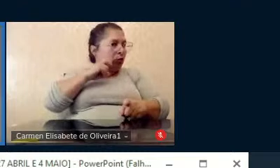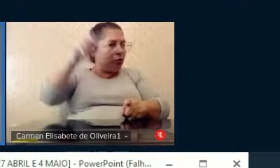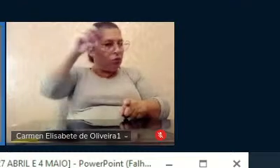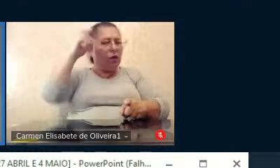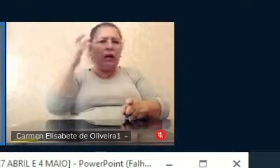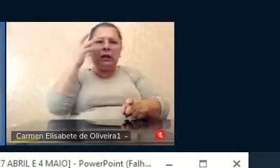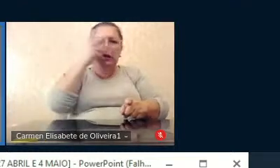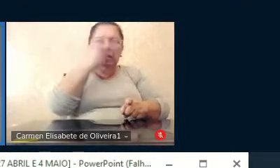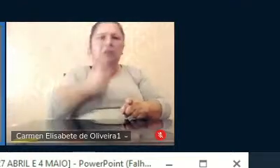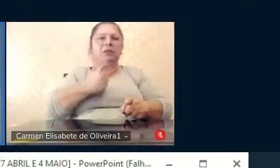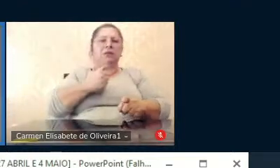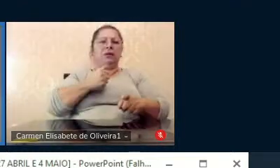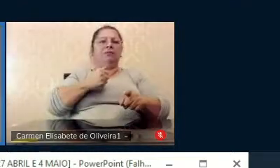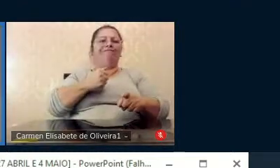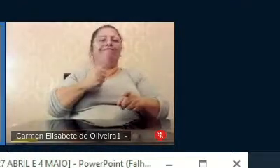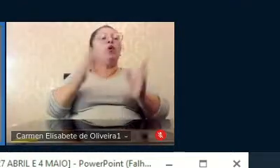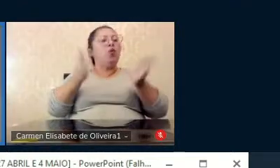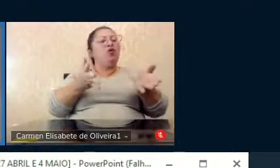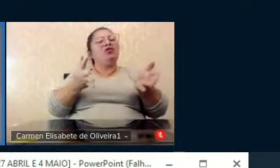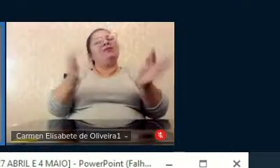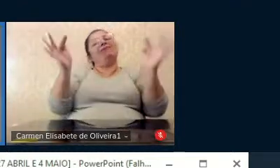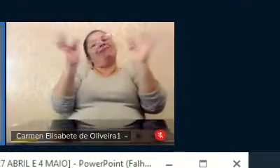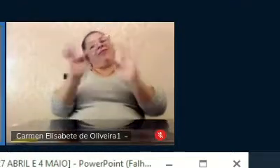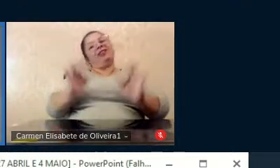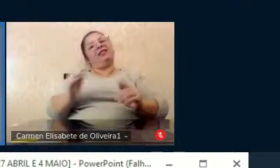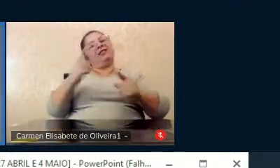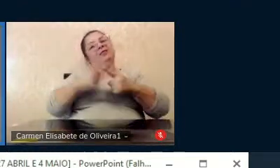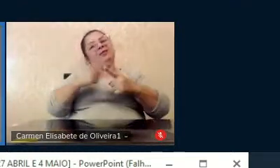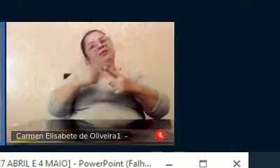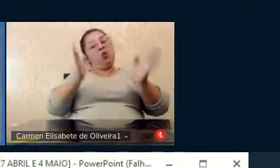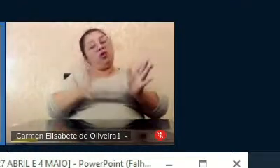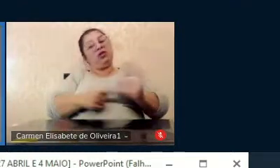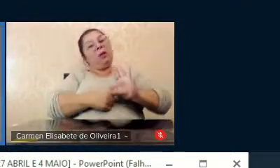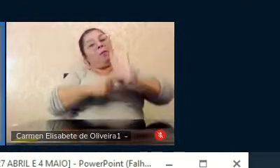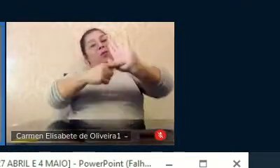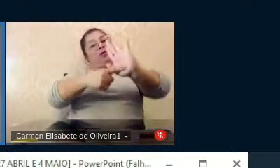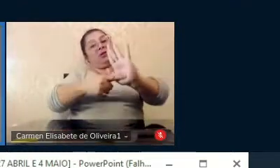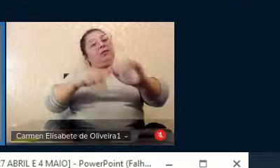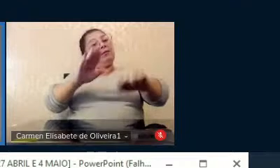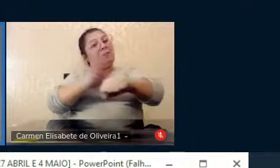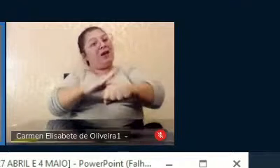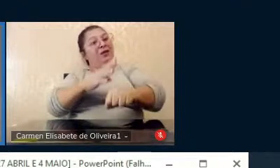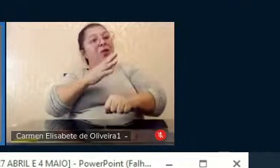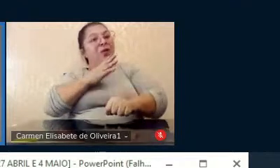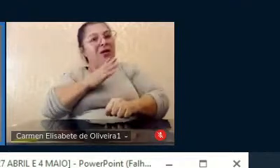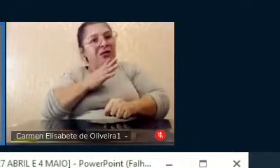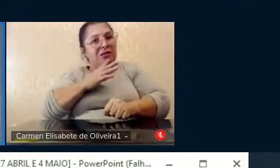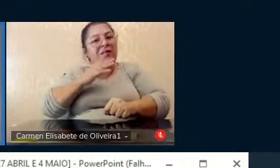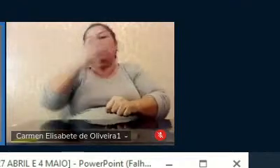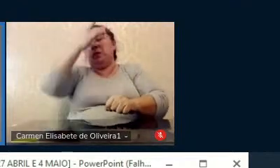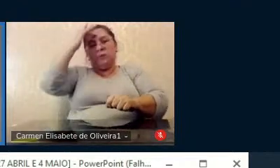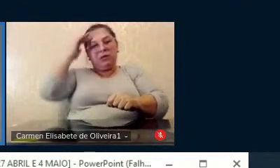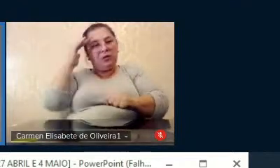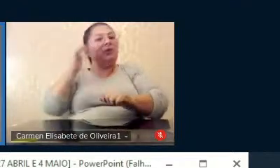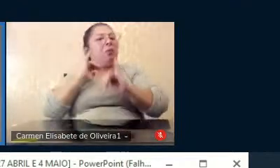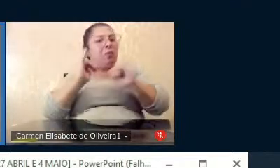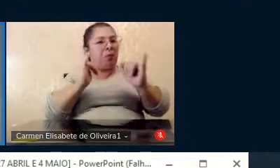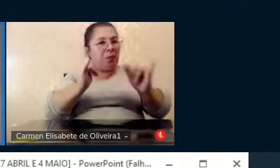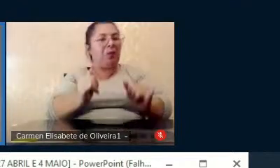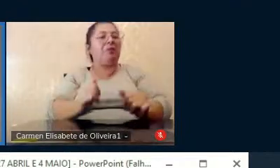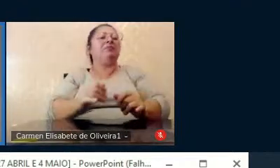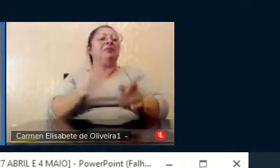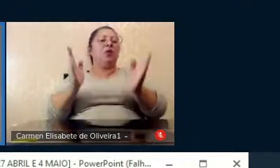lindíssima, que felizmente ela está sendo mais explorada agora, ela está sendo mais conhecida, né, graças às nossas